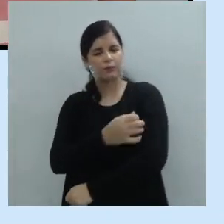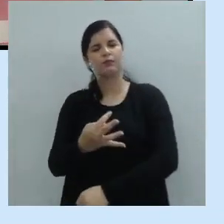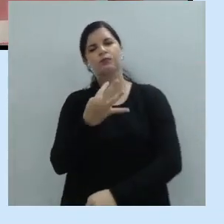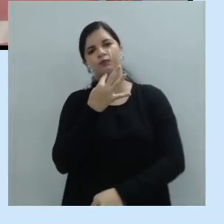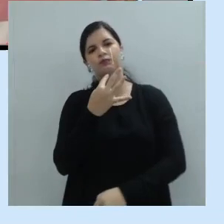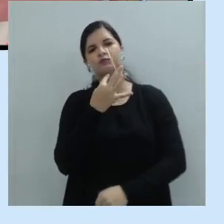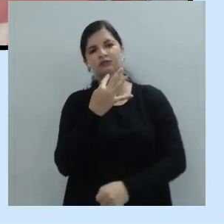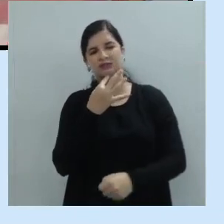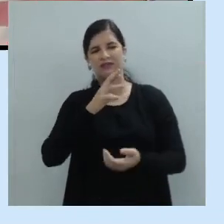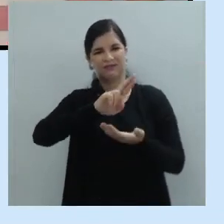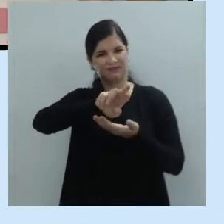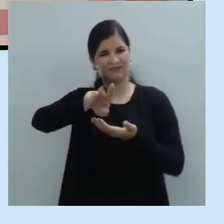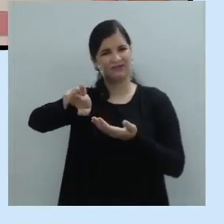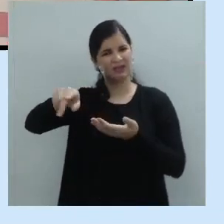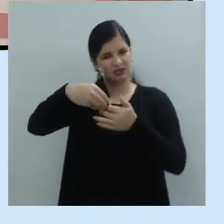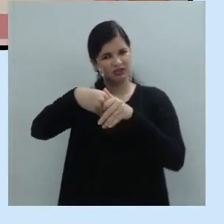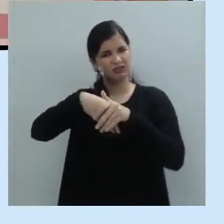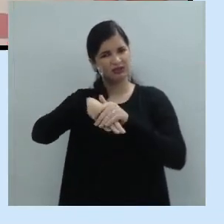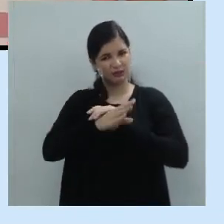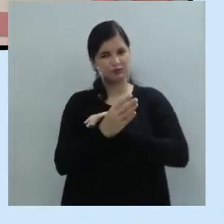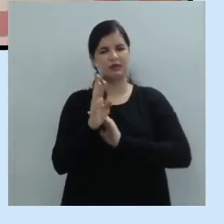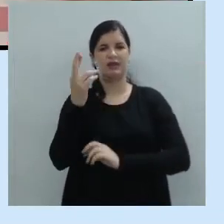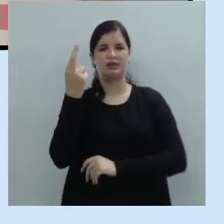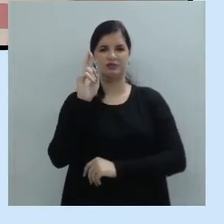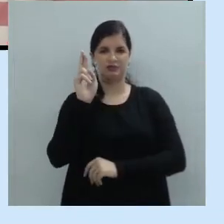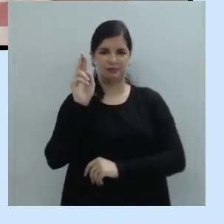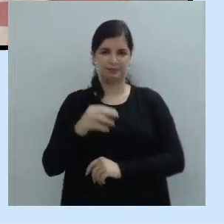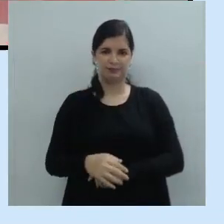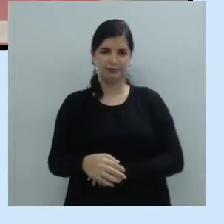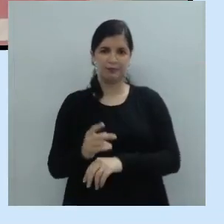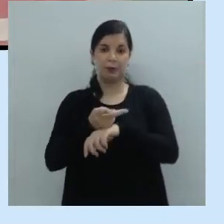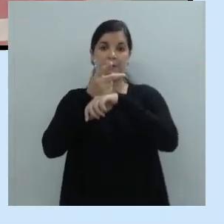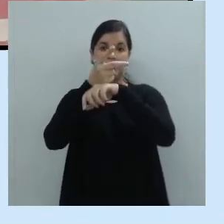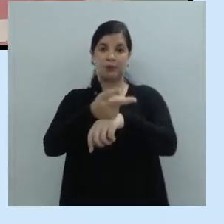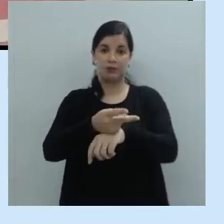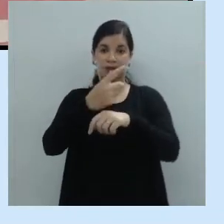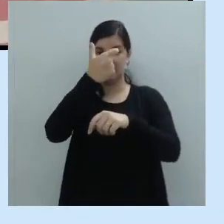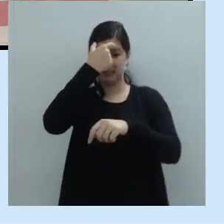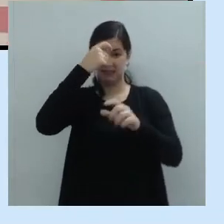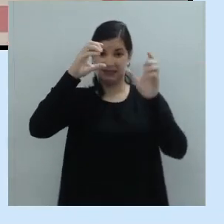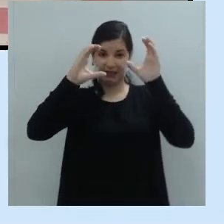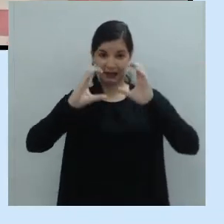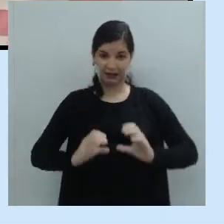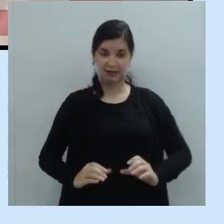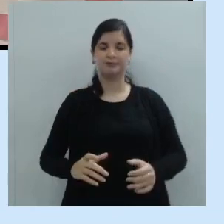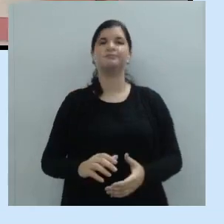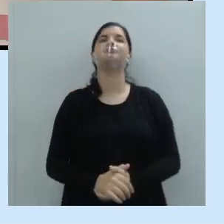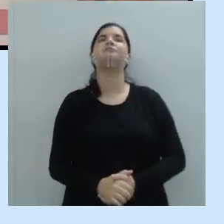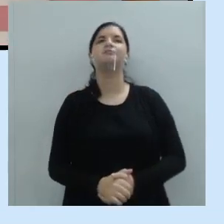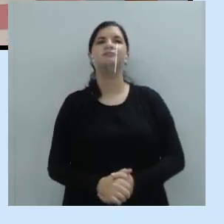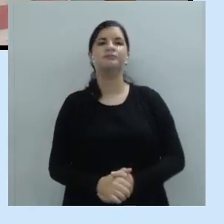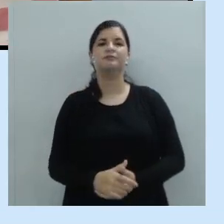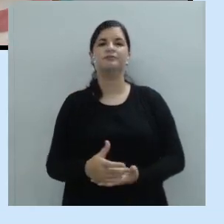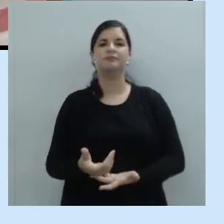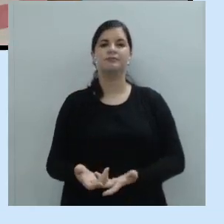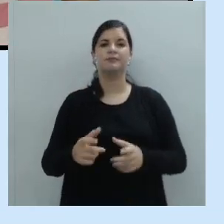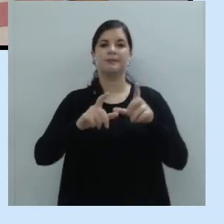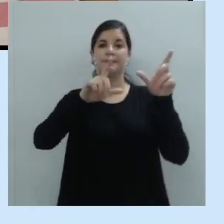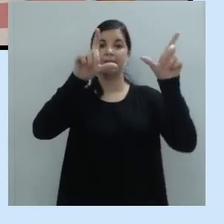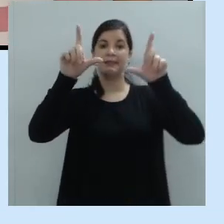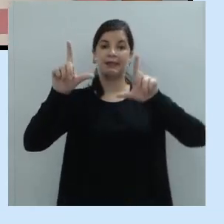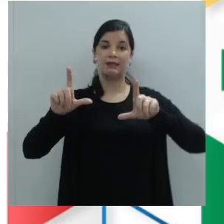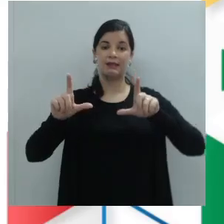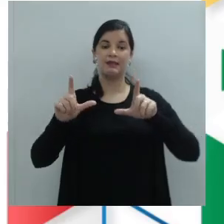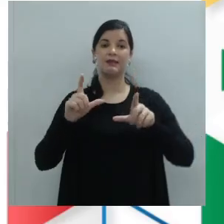conheça as diversas tradições religiosas, a busca pela cidadania. Vamos adiante. Na tela